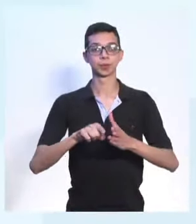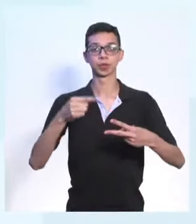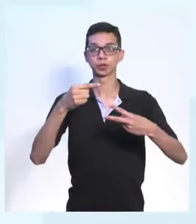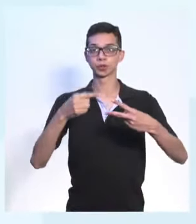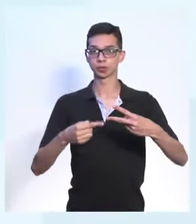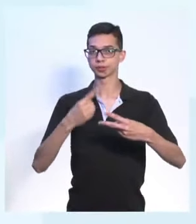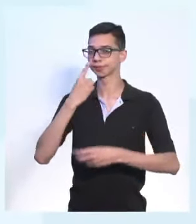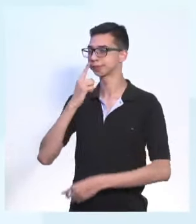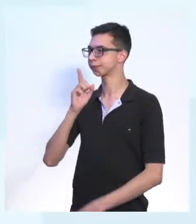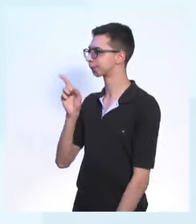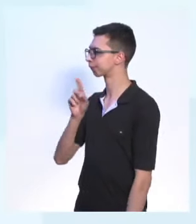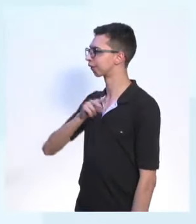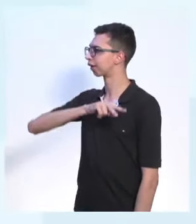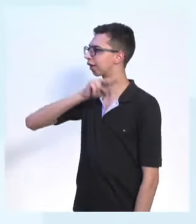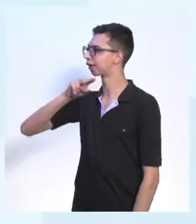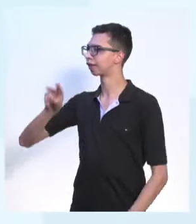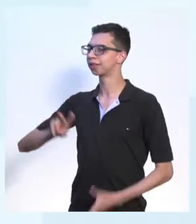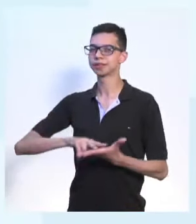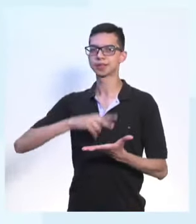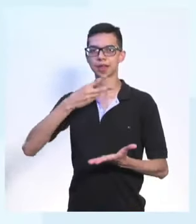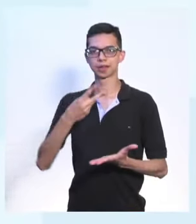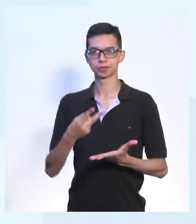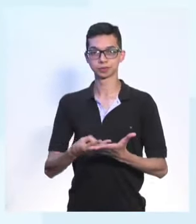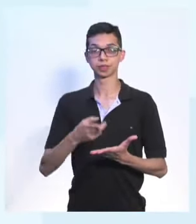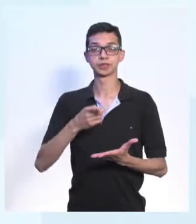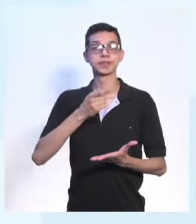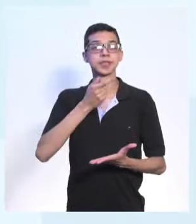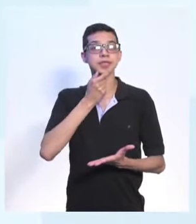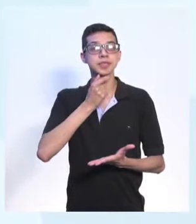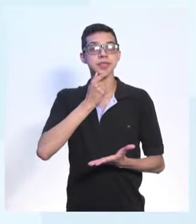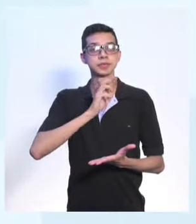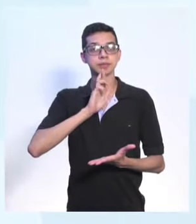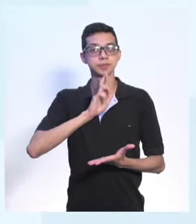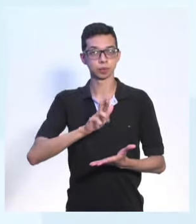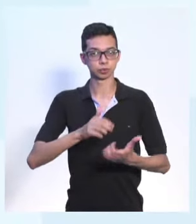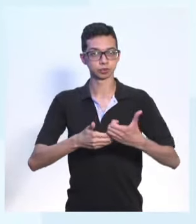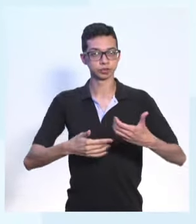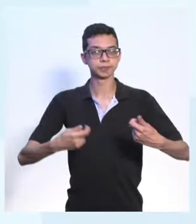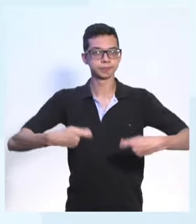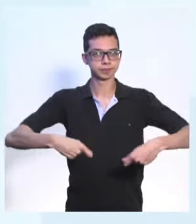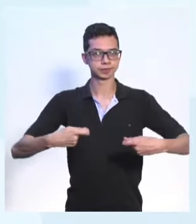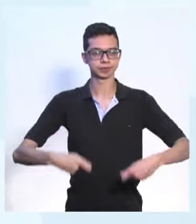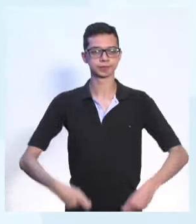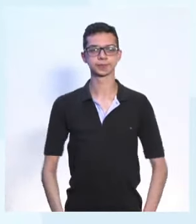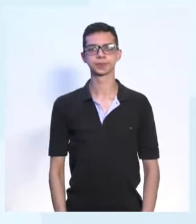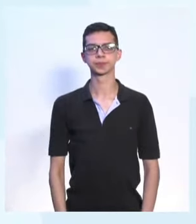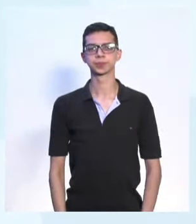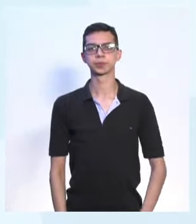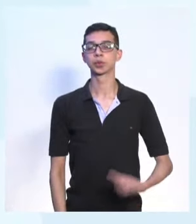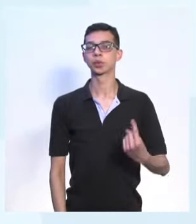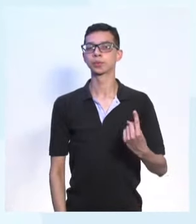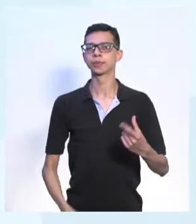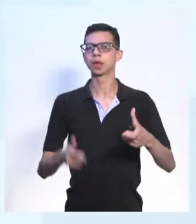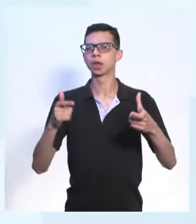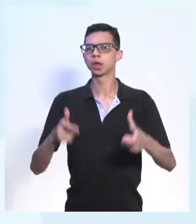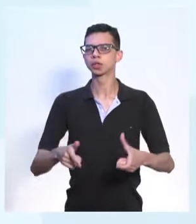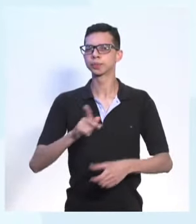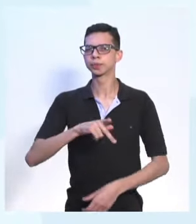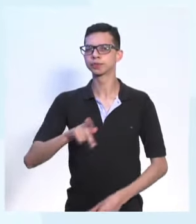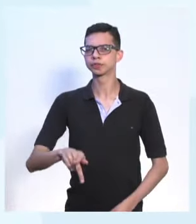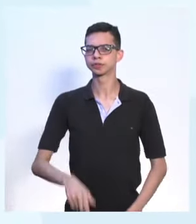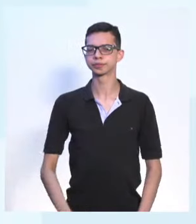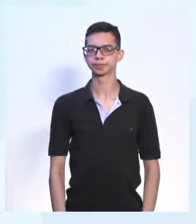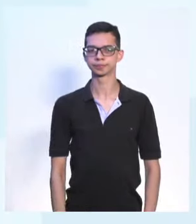ler e traduzir, e aí vocês mandam a resposta para a gente em inglês lá no chat. Ó. Where is the professor? Onde está o professor? Which forms of energy